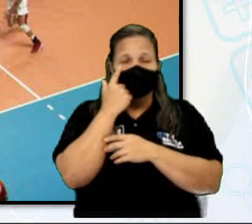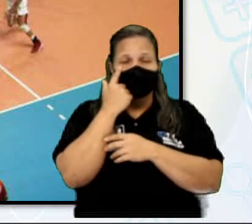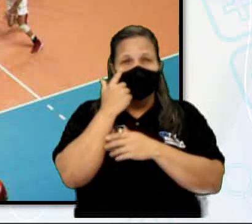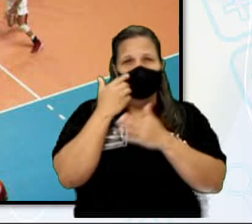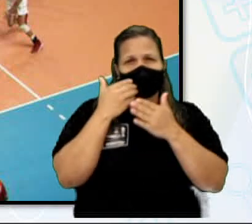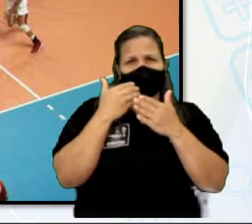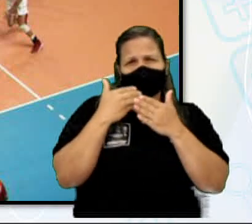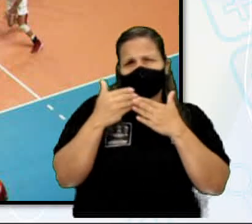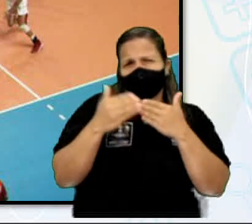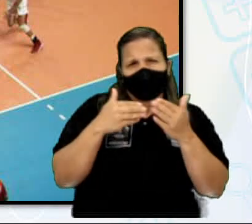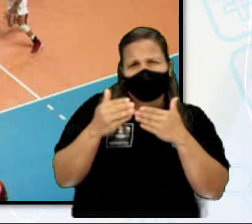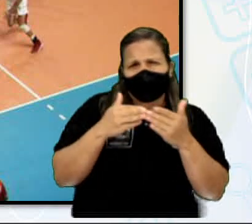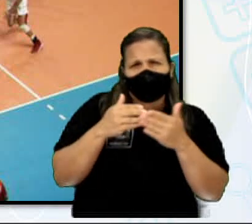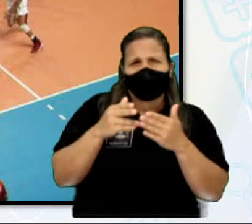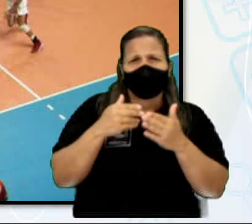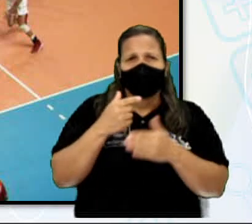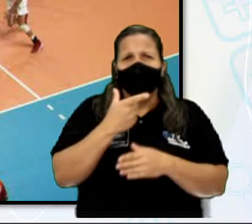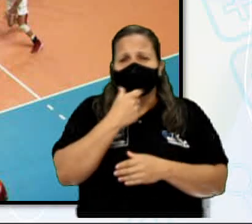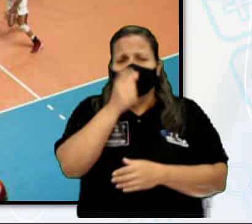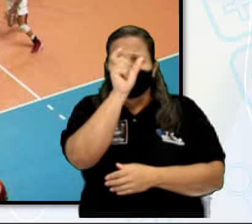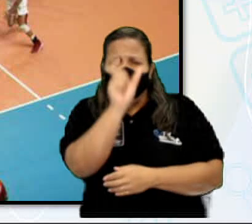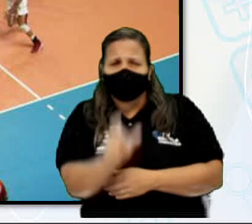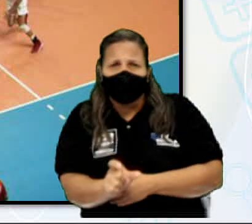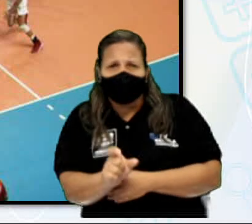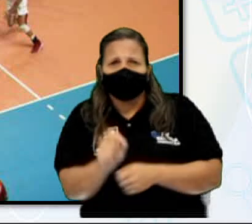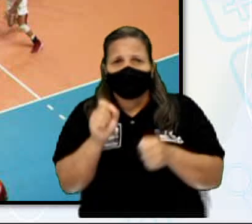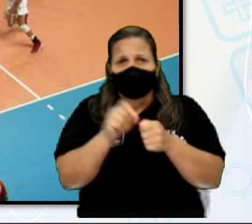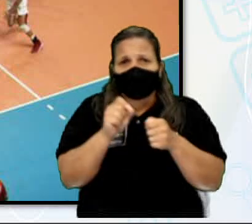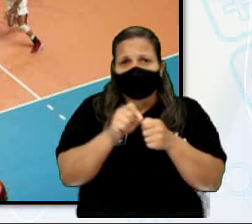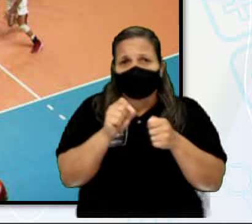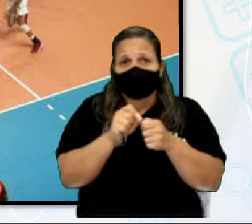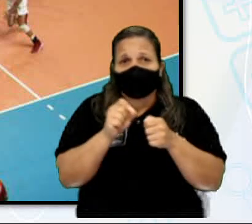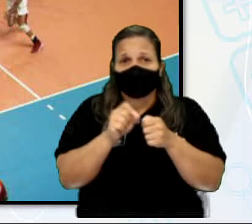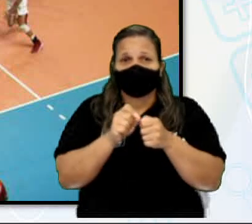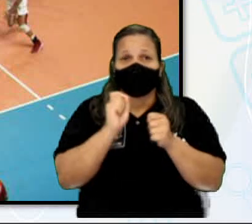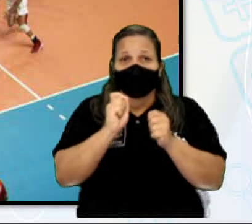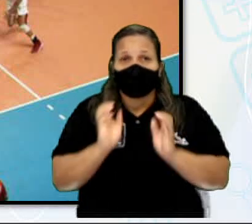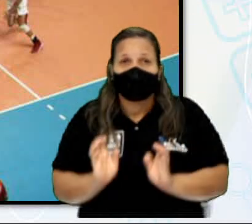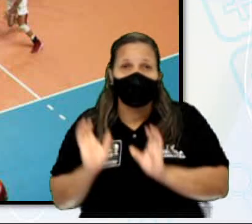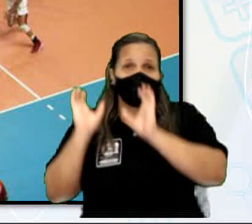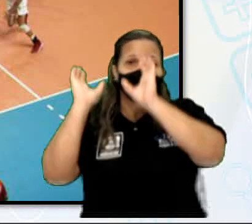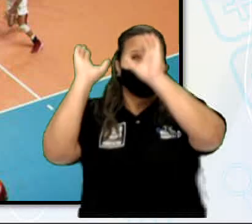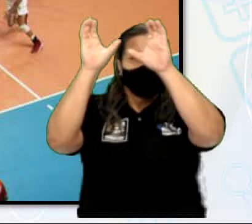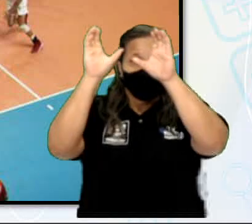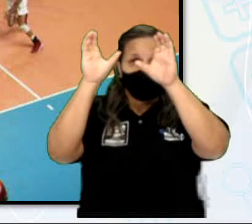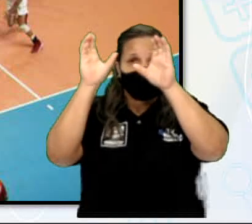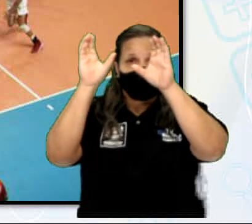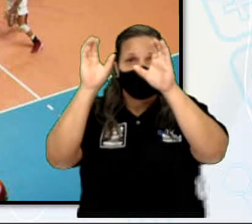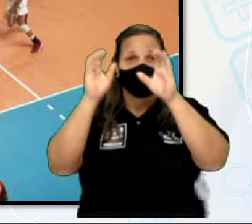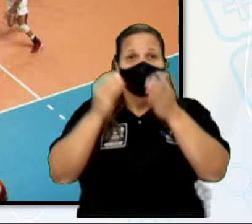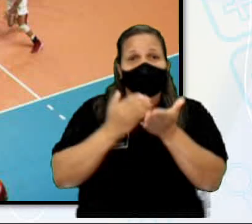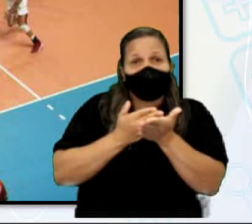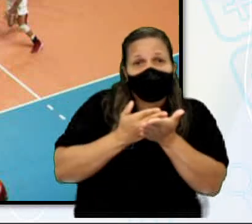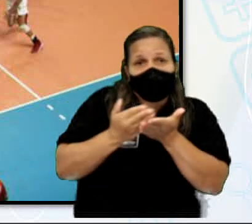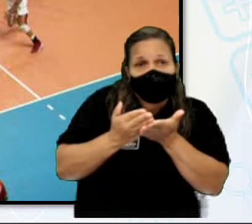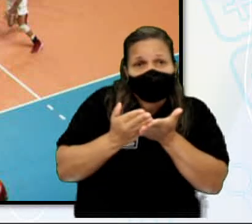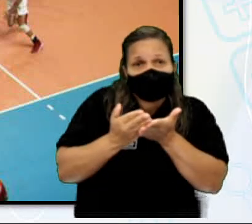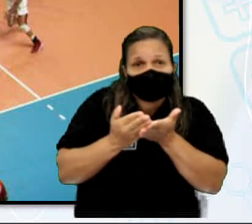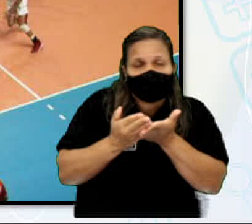para algum companheiro seu atacar. Então a gente tem aí 3 atletas já iniciando um movimento de